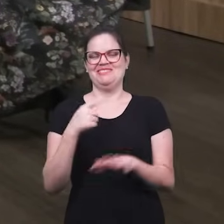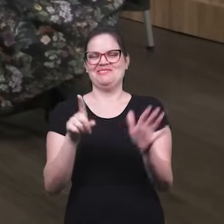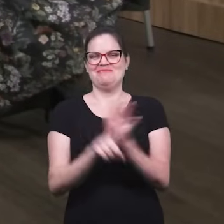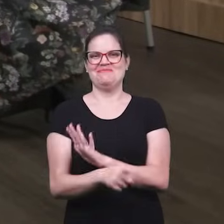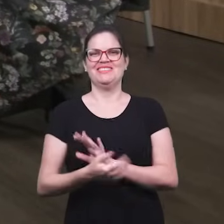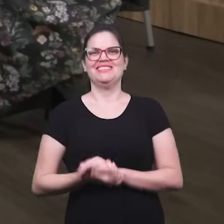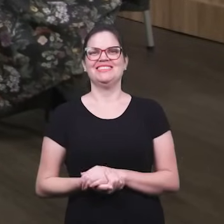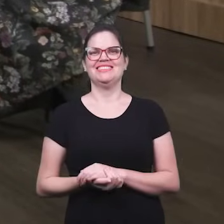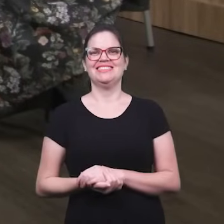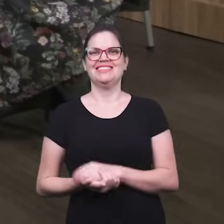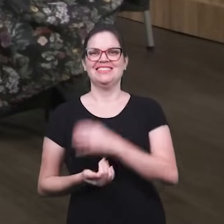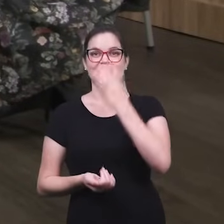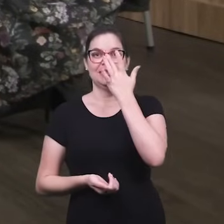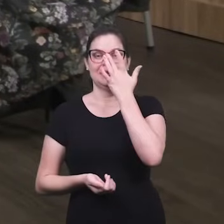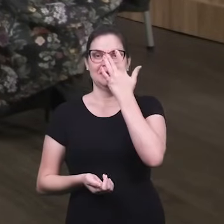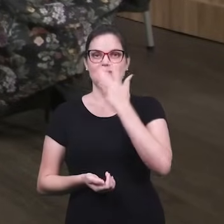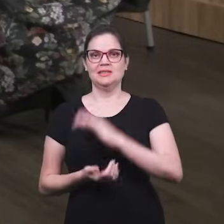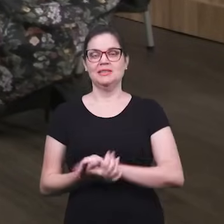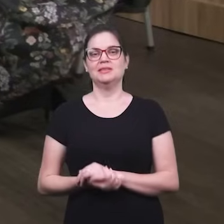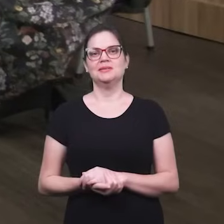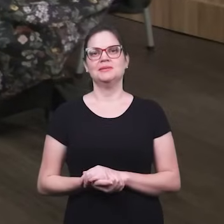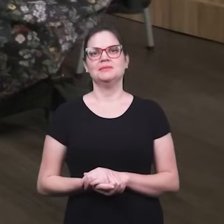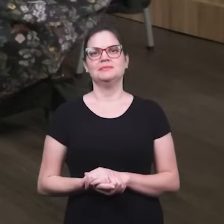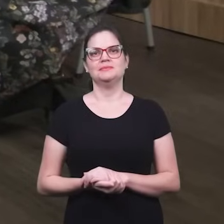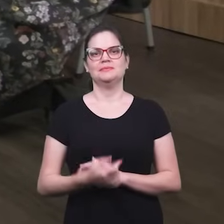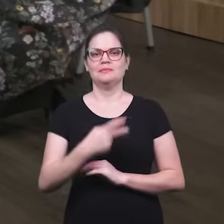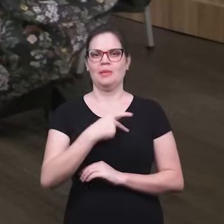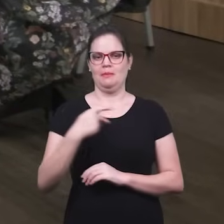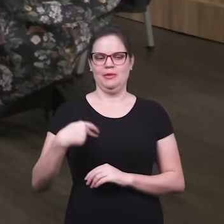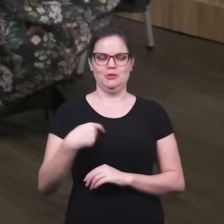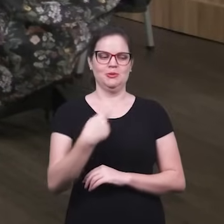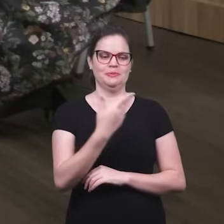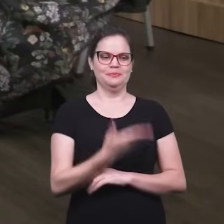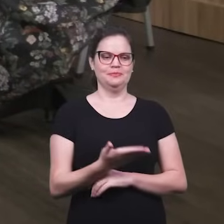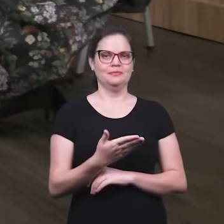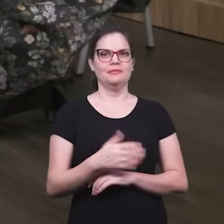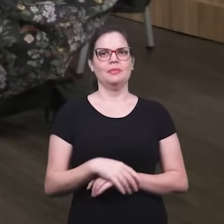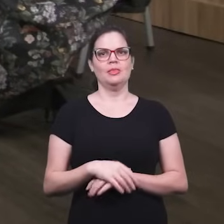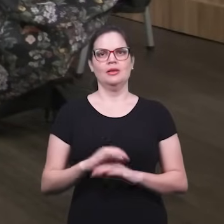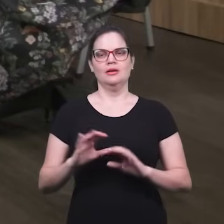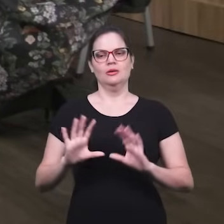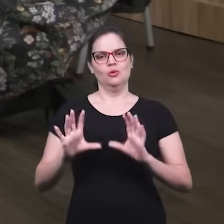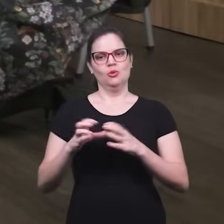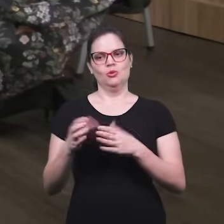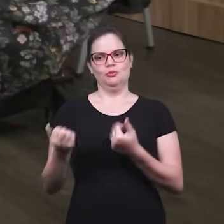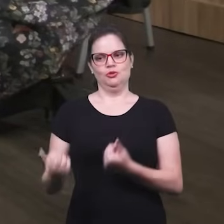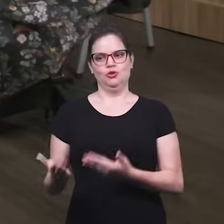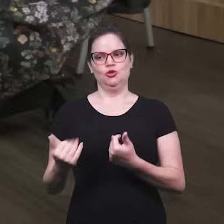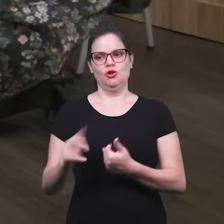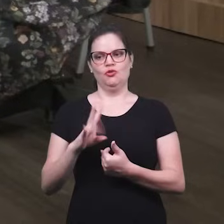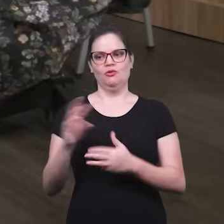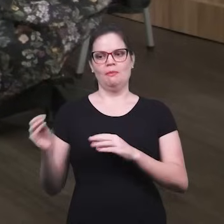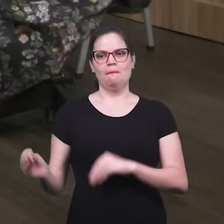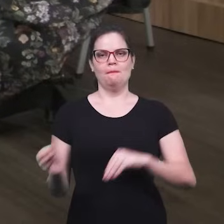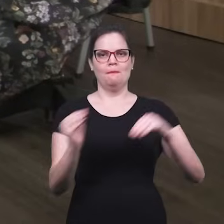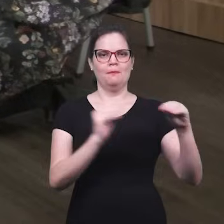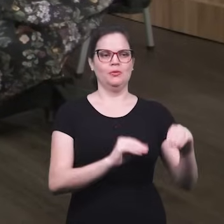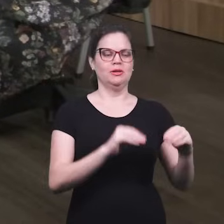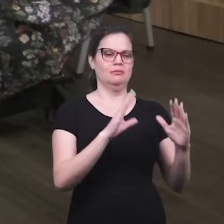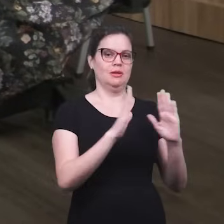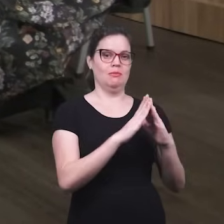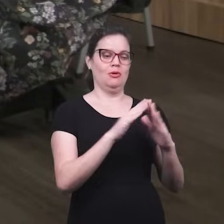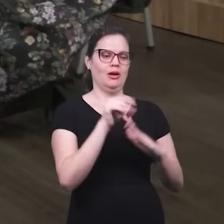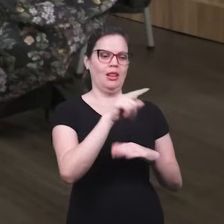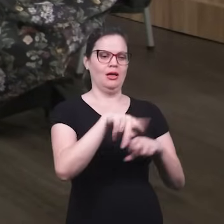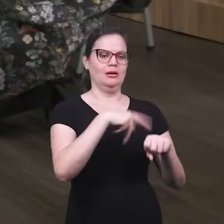tá certo. Agora a pergunta é minha. Pastor Daniel, para um jovem que está indo morar no exterior,